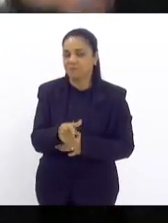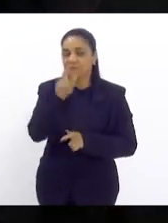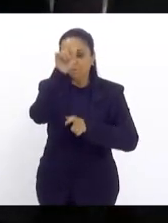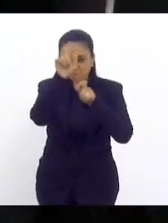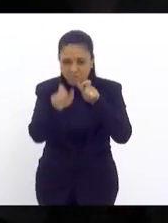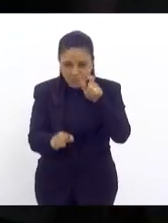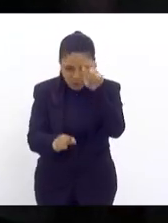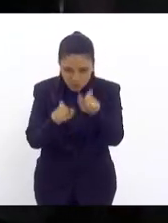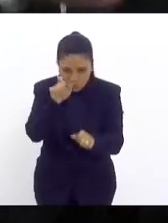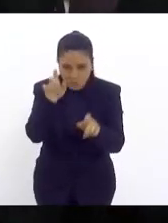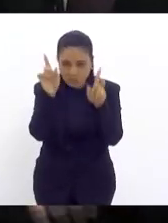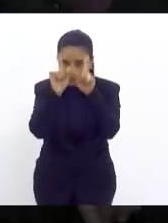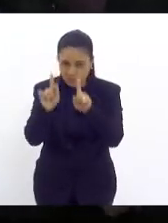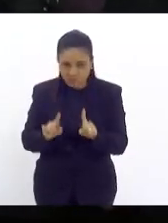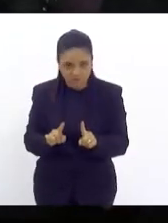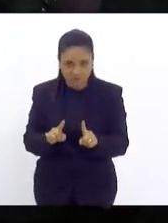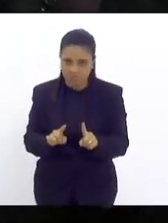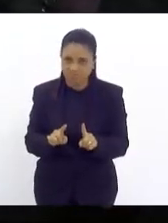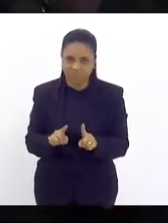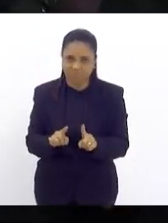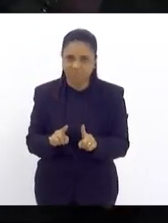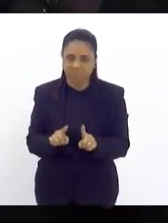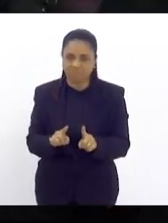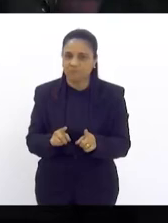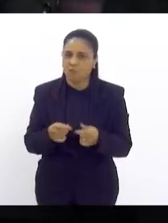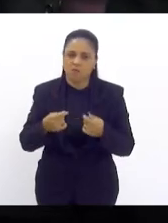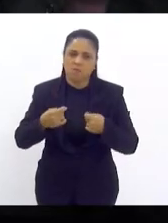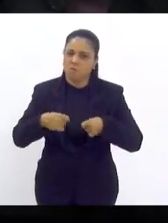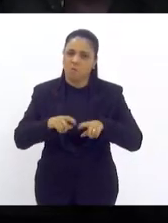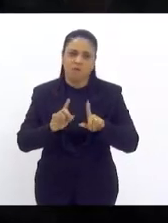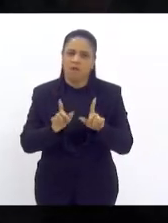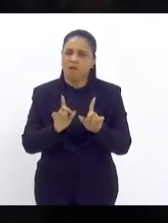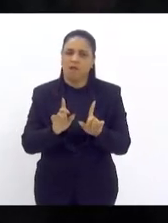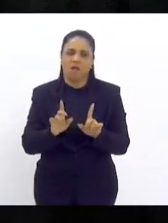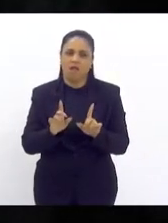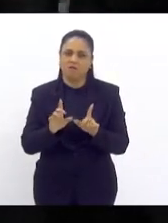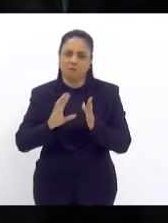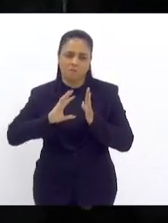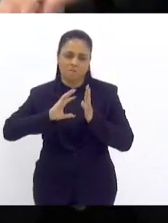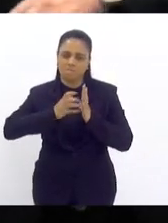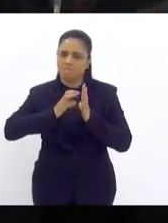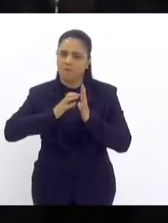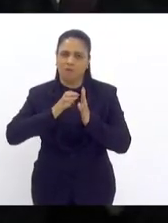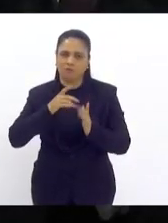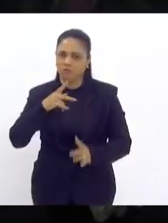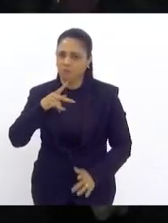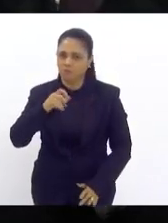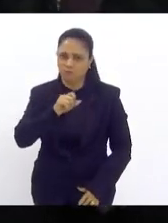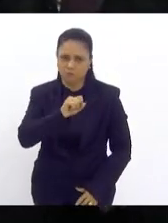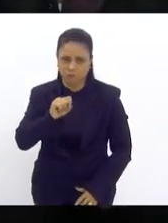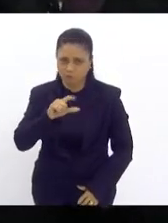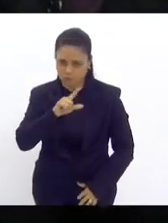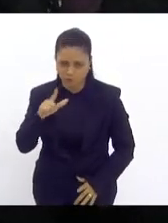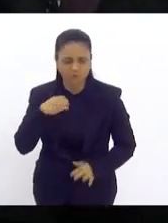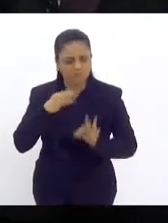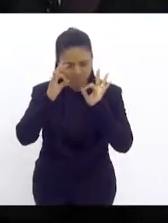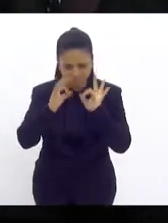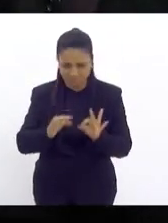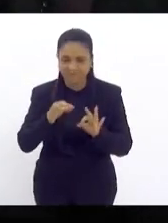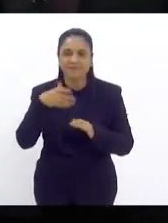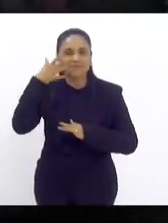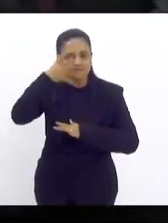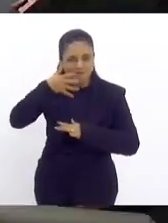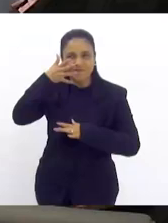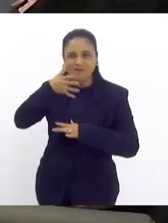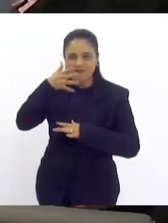com deficiência não merecem a defesa por parte desse partido Vamos falar agora tenho certeza porque foram